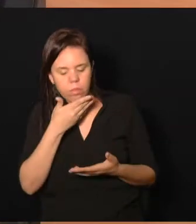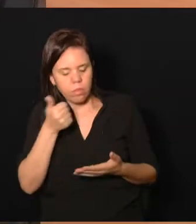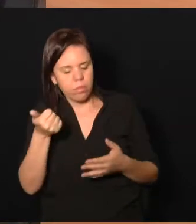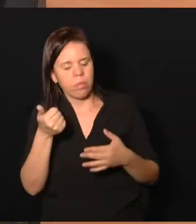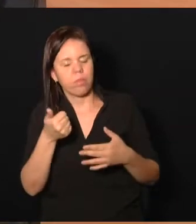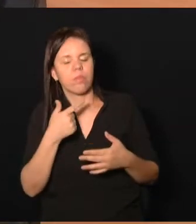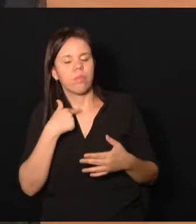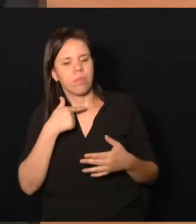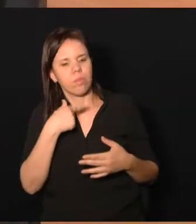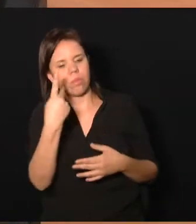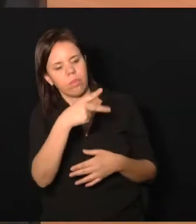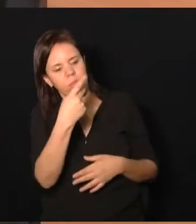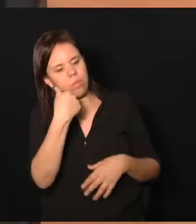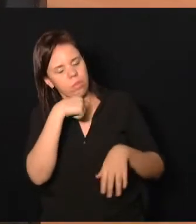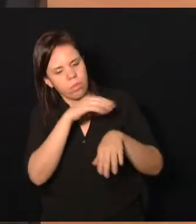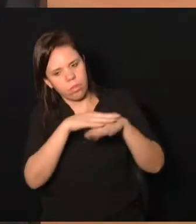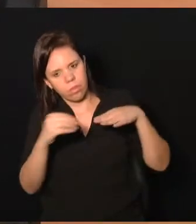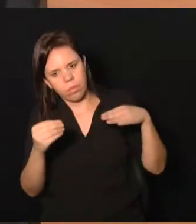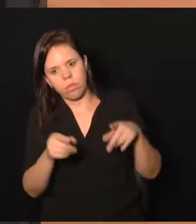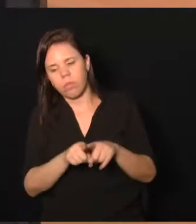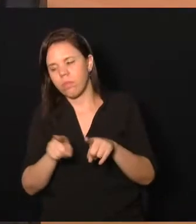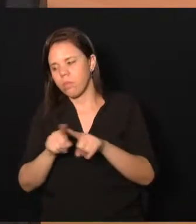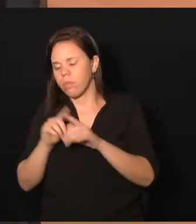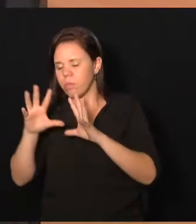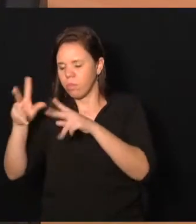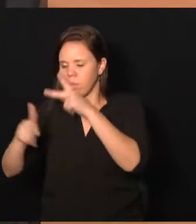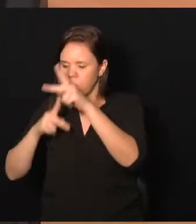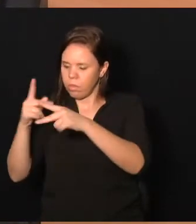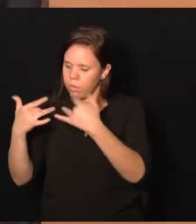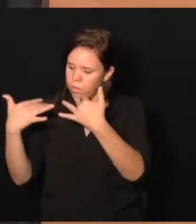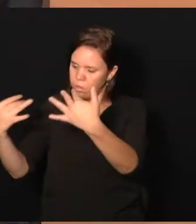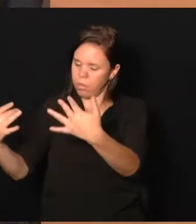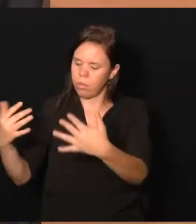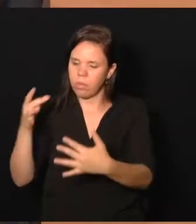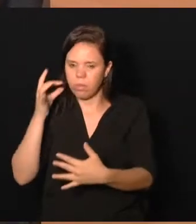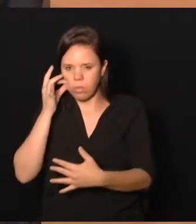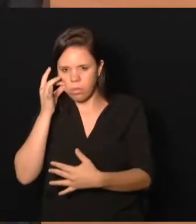mãe. Demais presentes, José Cláudio